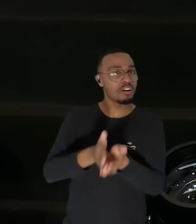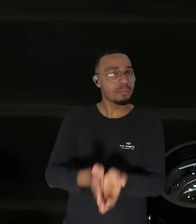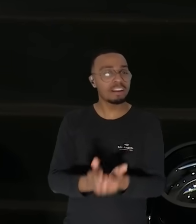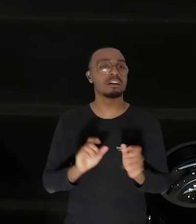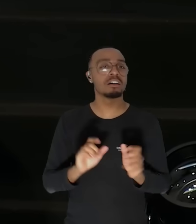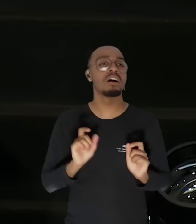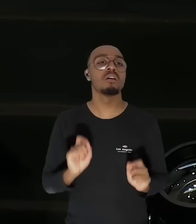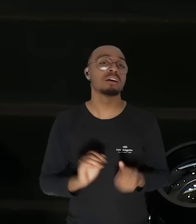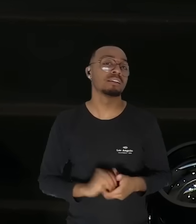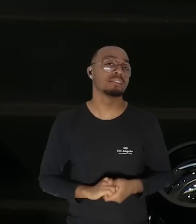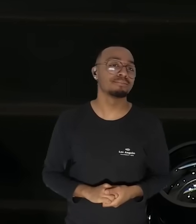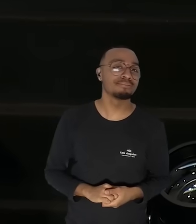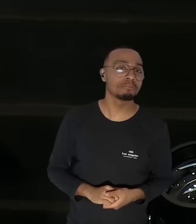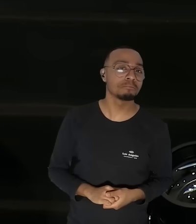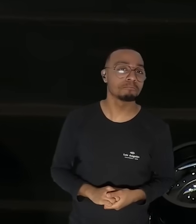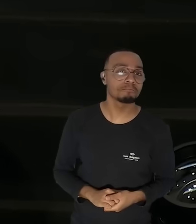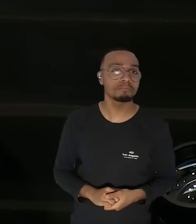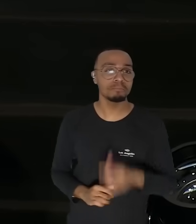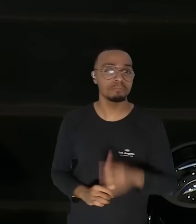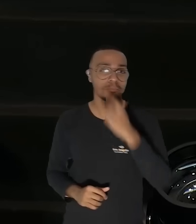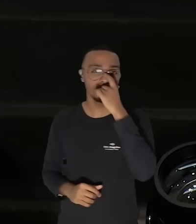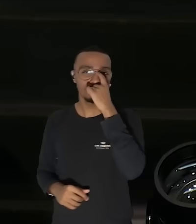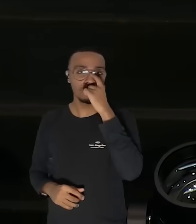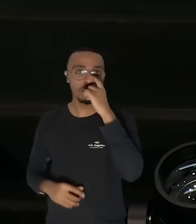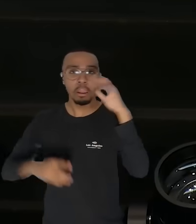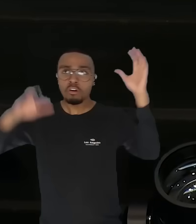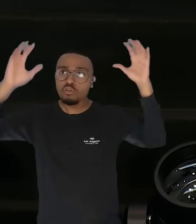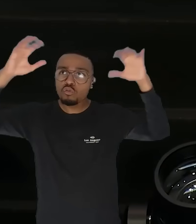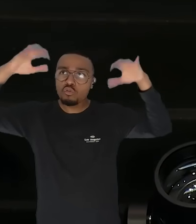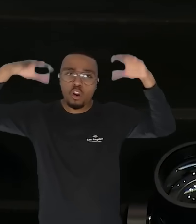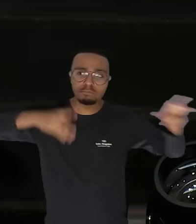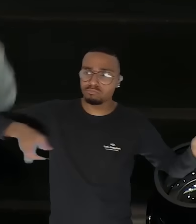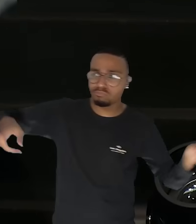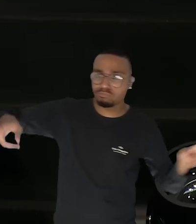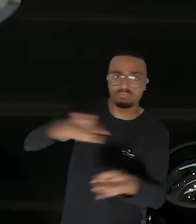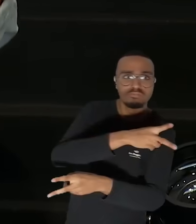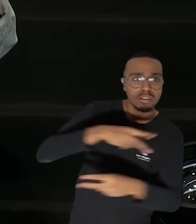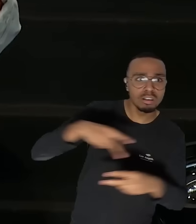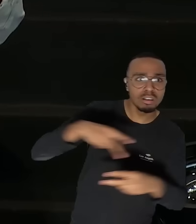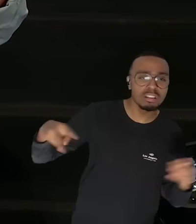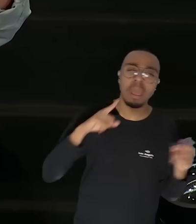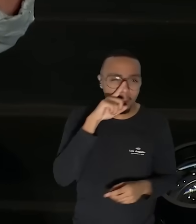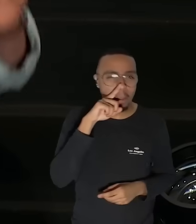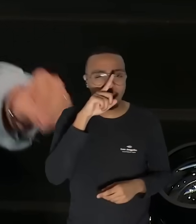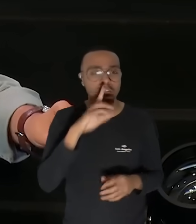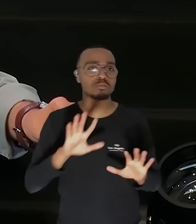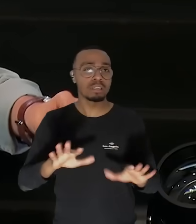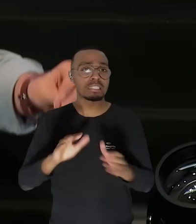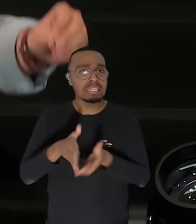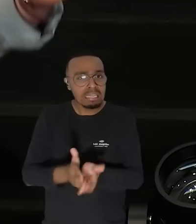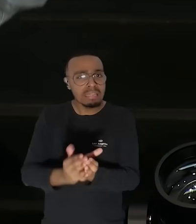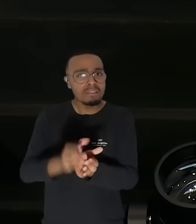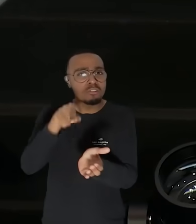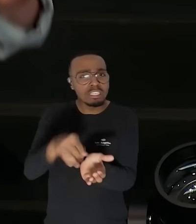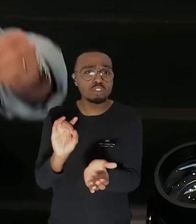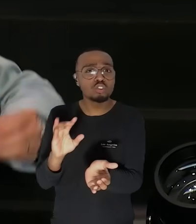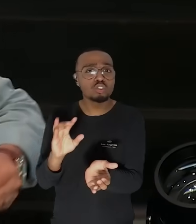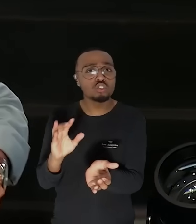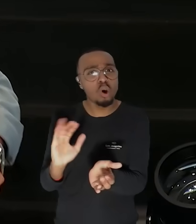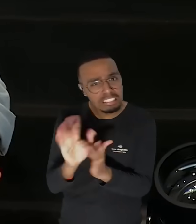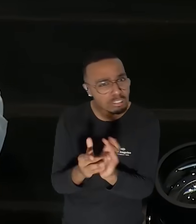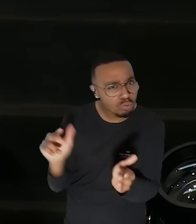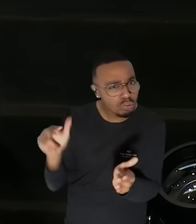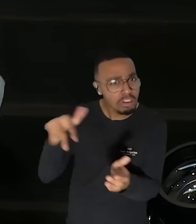também são perigosas. Aqui eu estou falando de um barco cheio de pescador, gente acostumada com o mar, gente acostumada